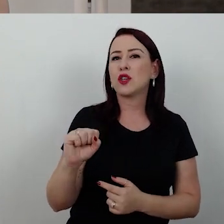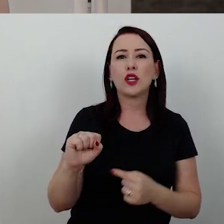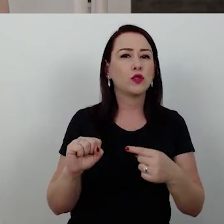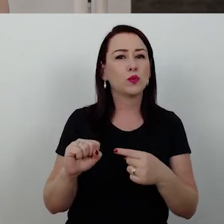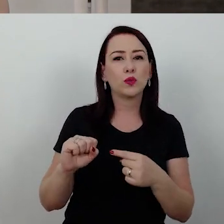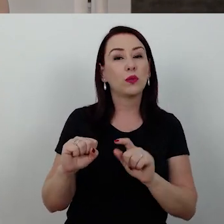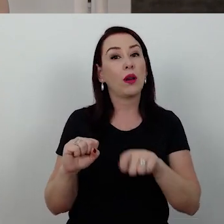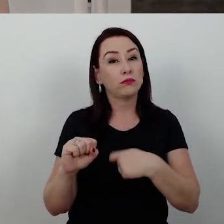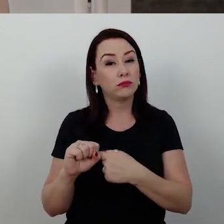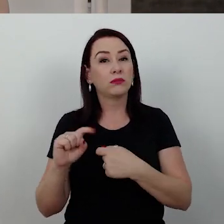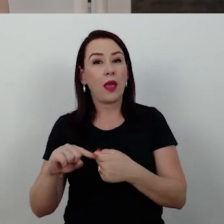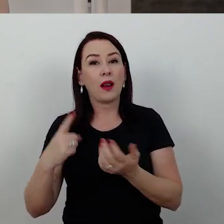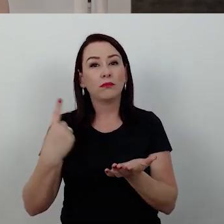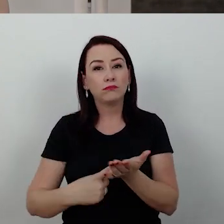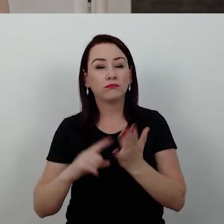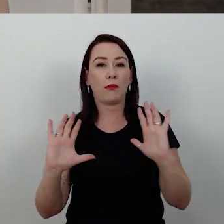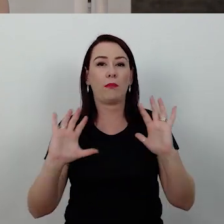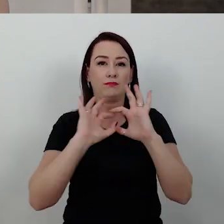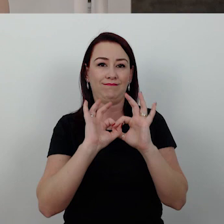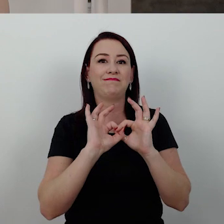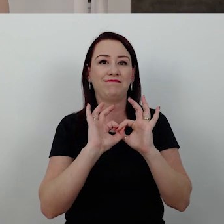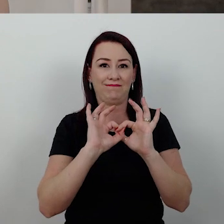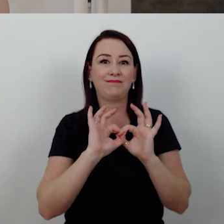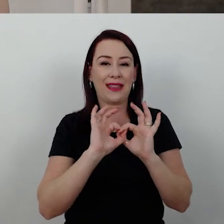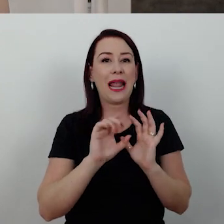essa ponte, estabelece essa